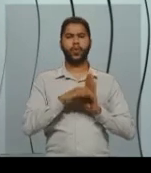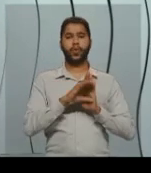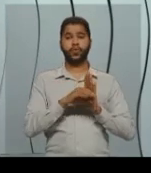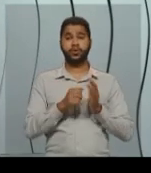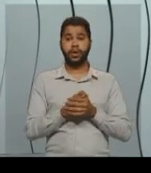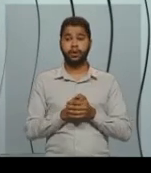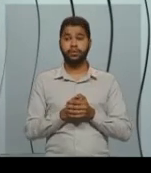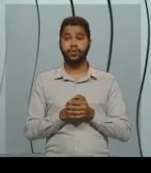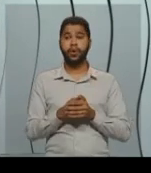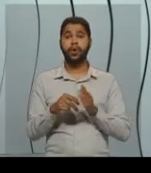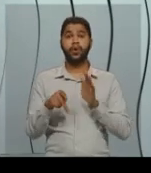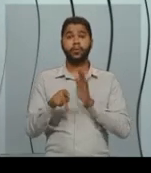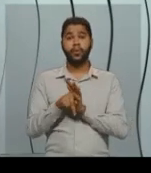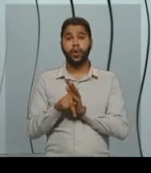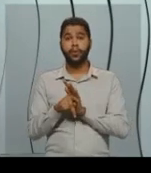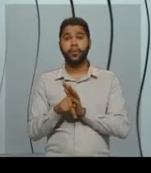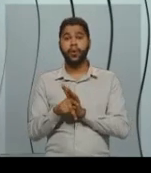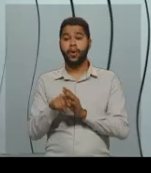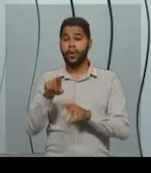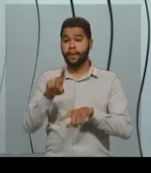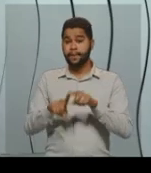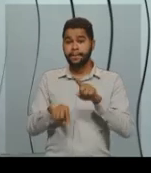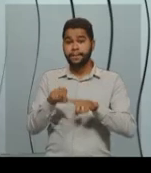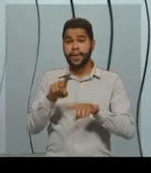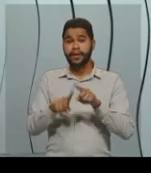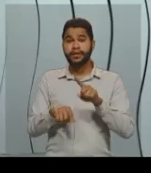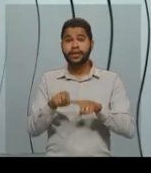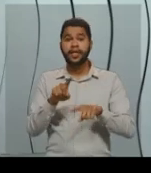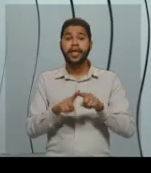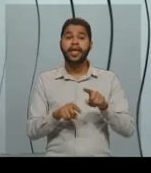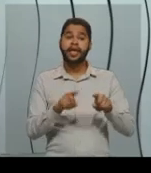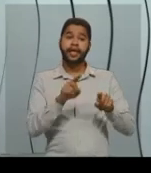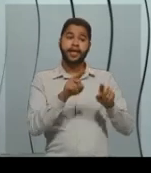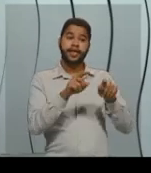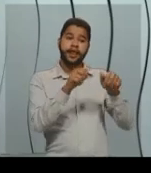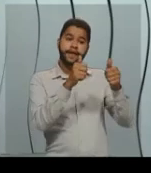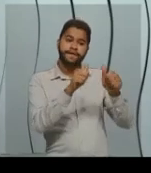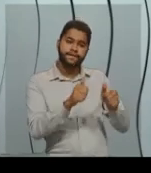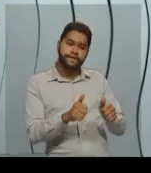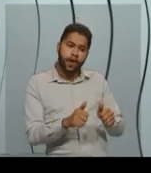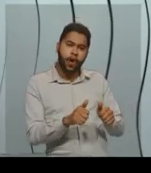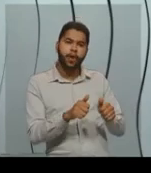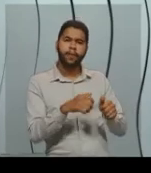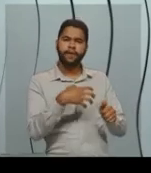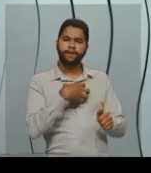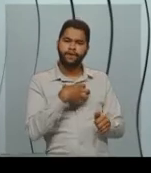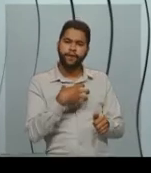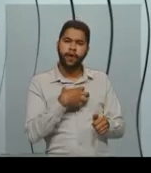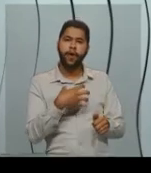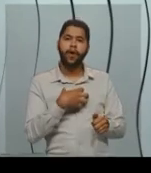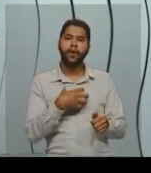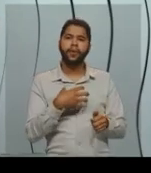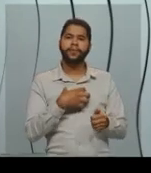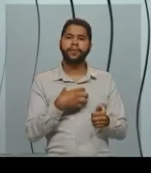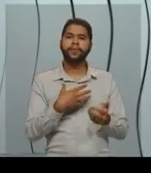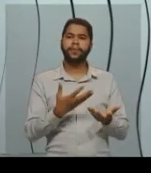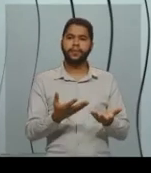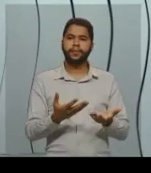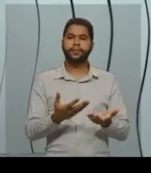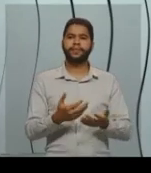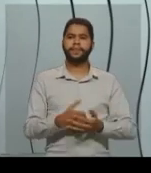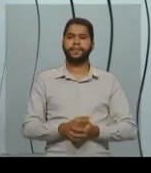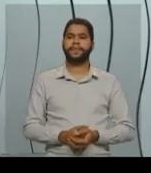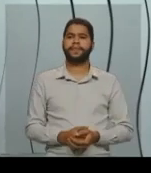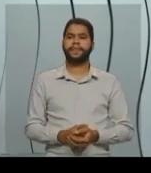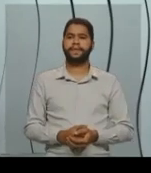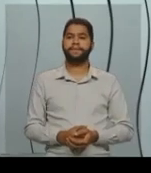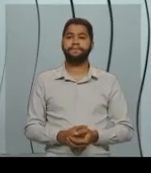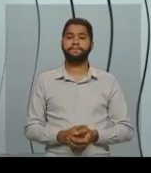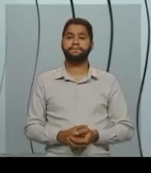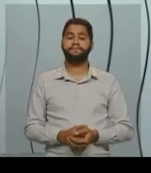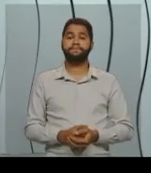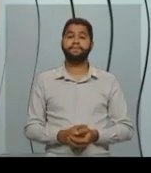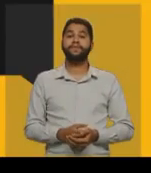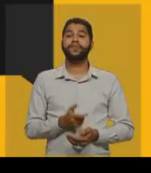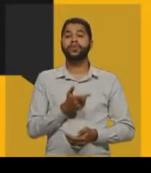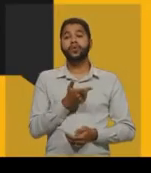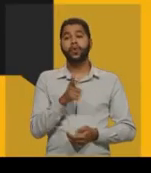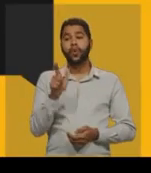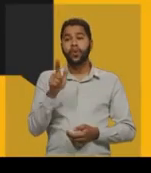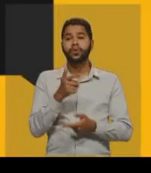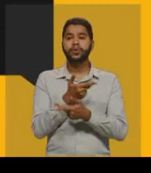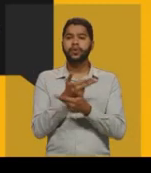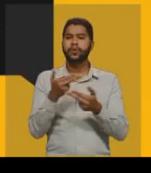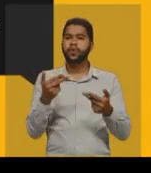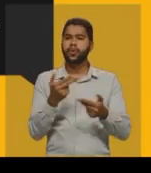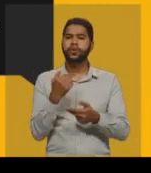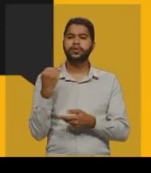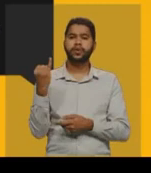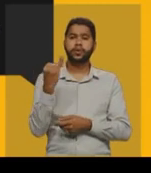entre matéria e forma é hilemorfismo, hilé de matéria e morfé de forma. Outra coisa